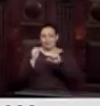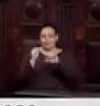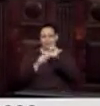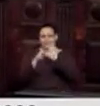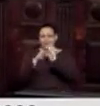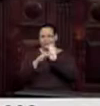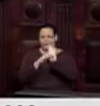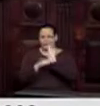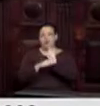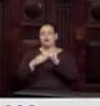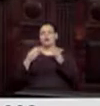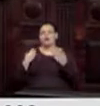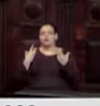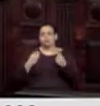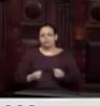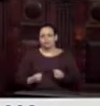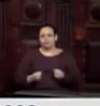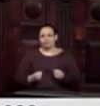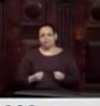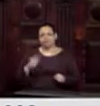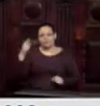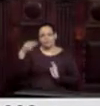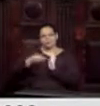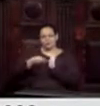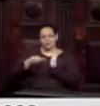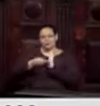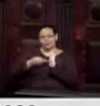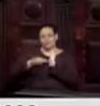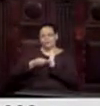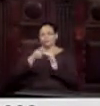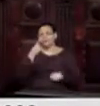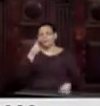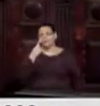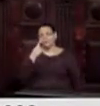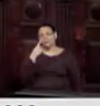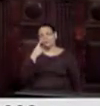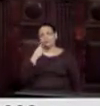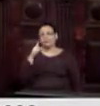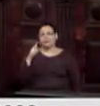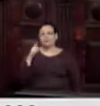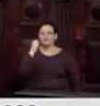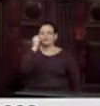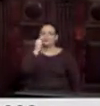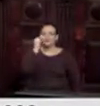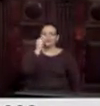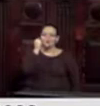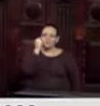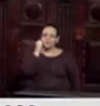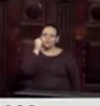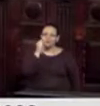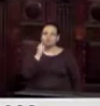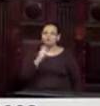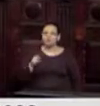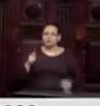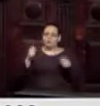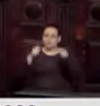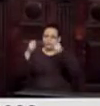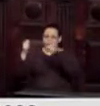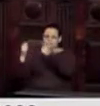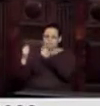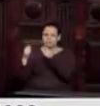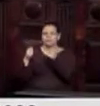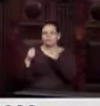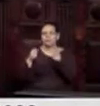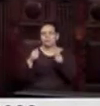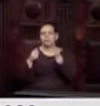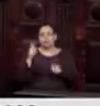na Câmara. Vamos ver a tramitação no Senado. Diante da manifestação